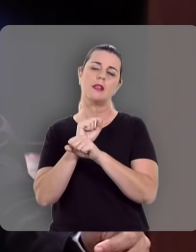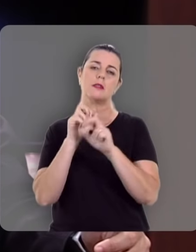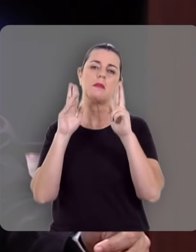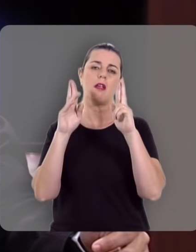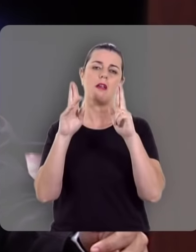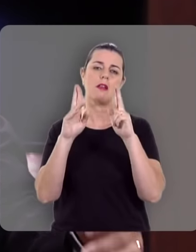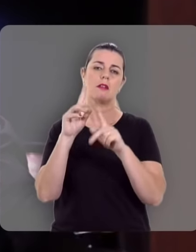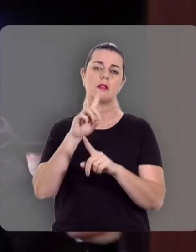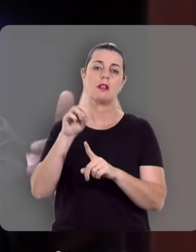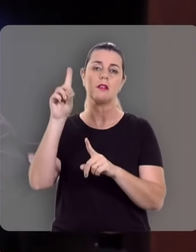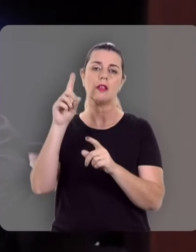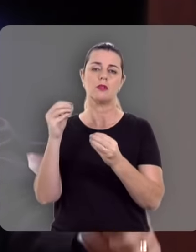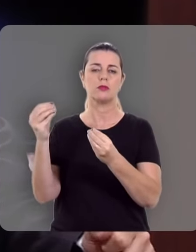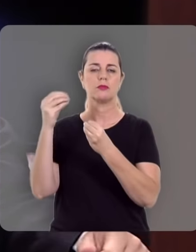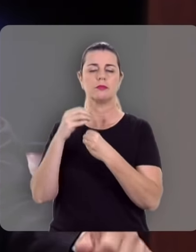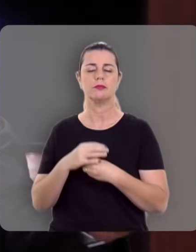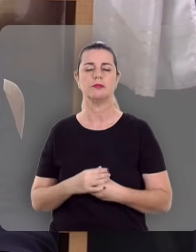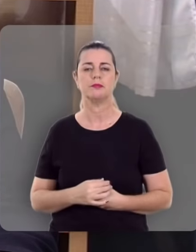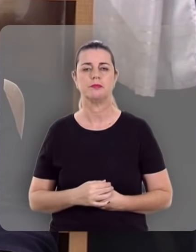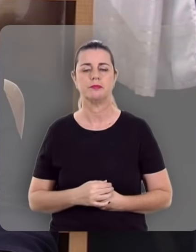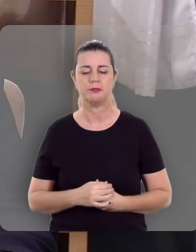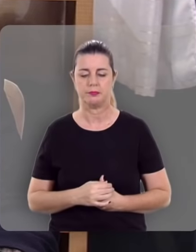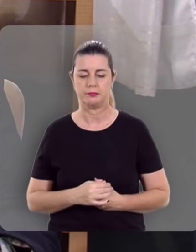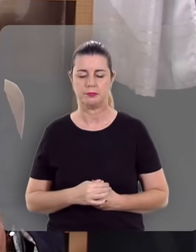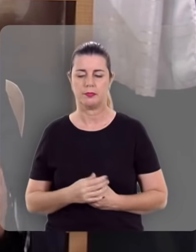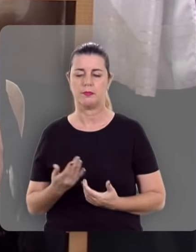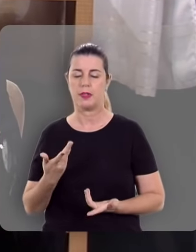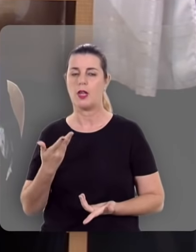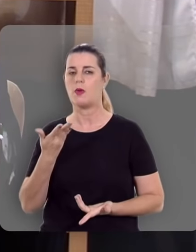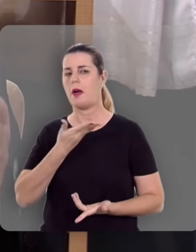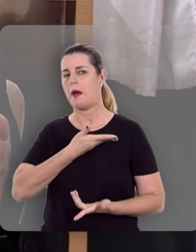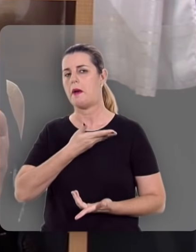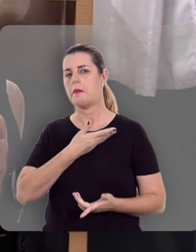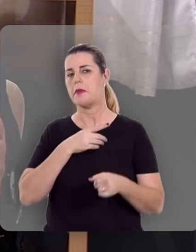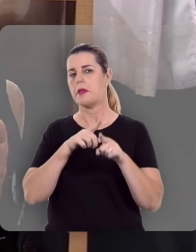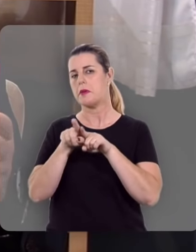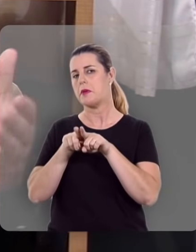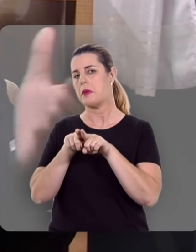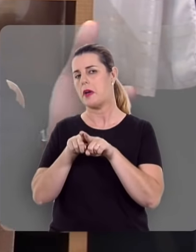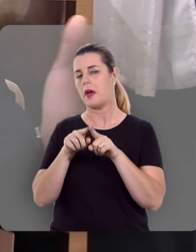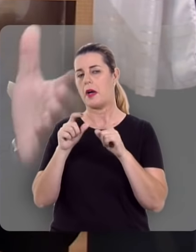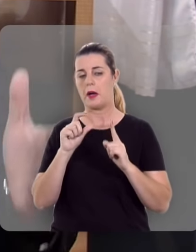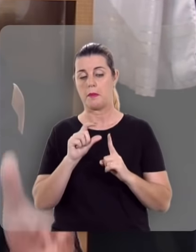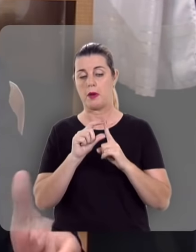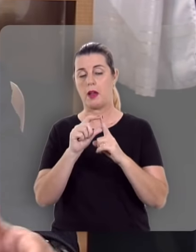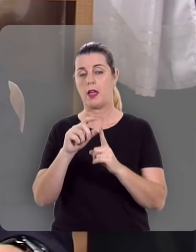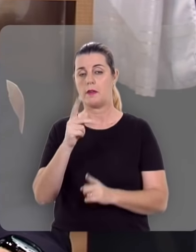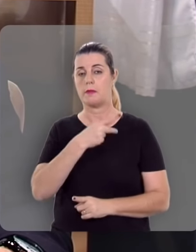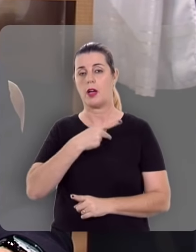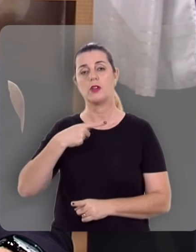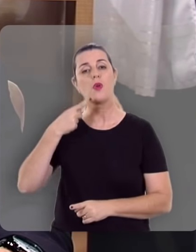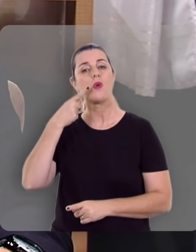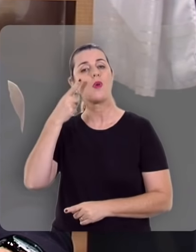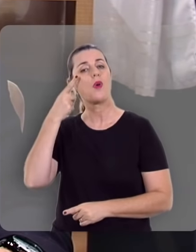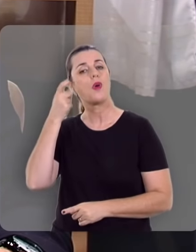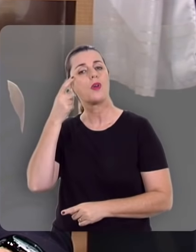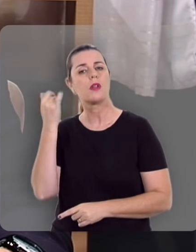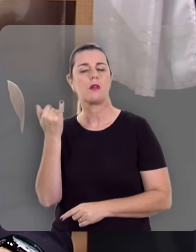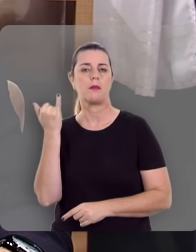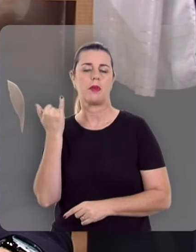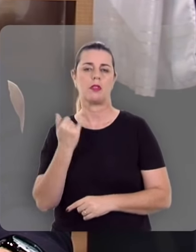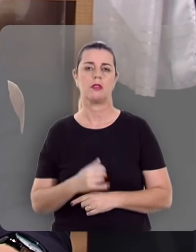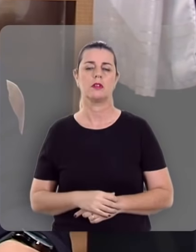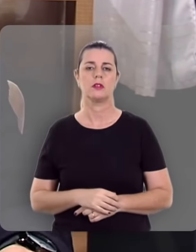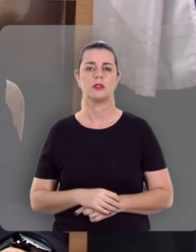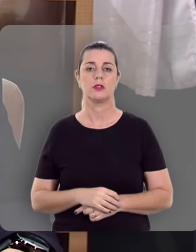porque Cristo é aquele que nos amou até o final? Meus amados amigos e irmãos, a palavra do meu amigo pastor Rodrigo é muito